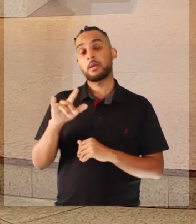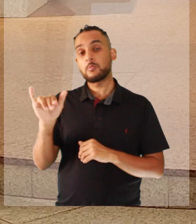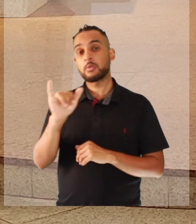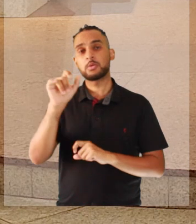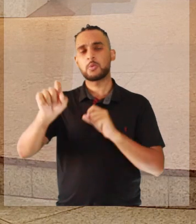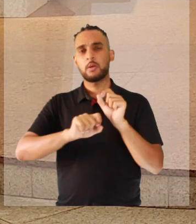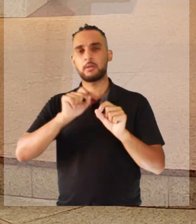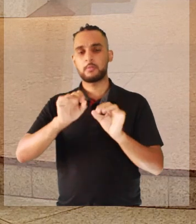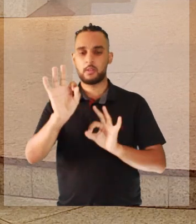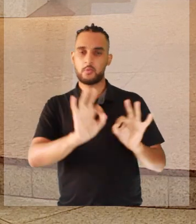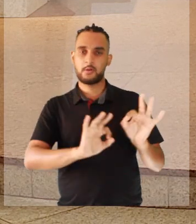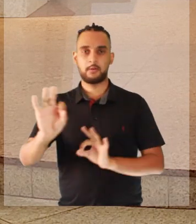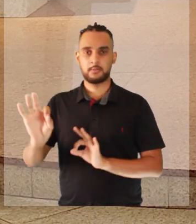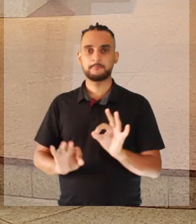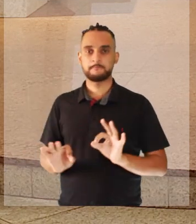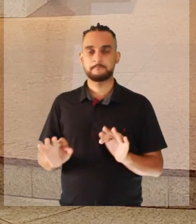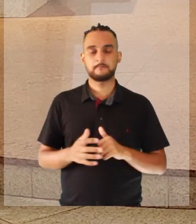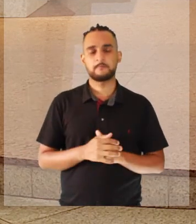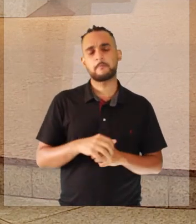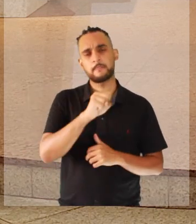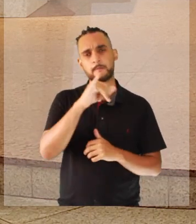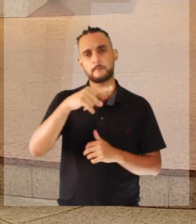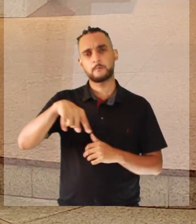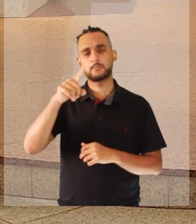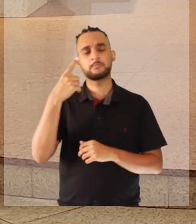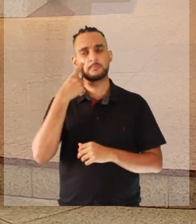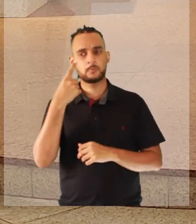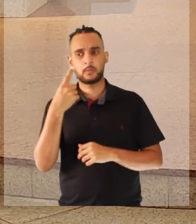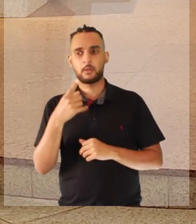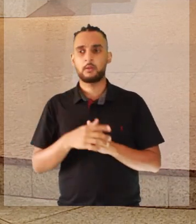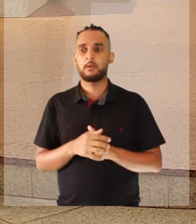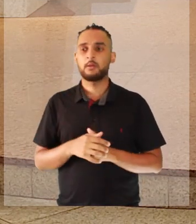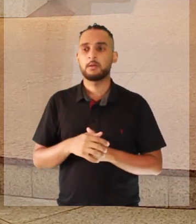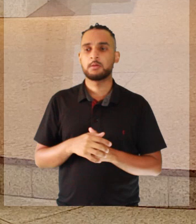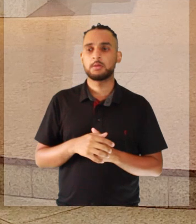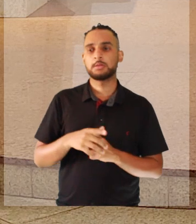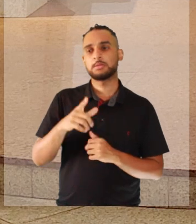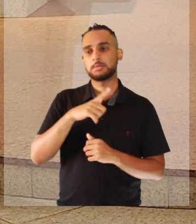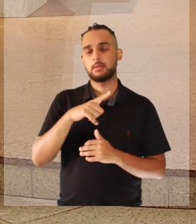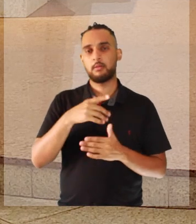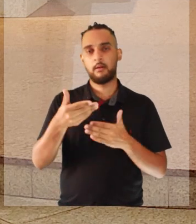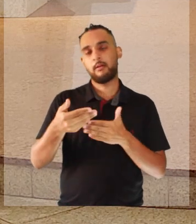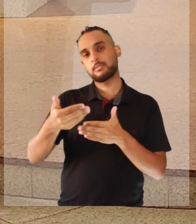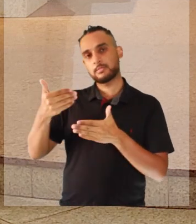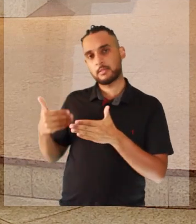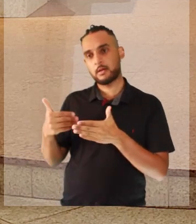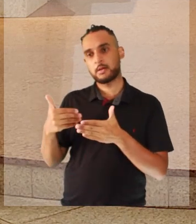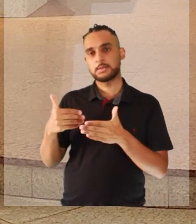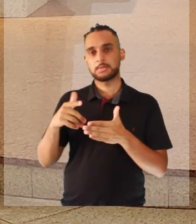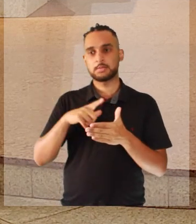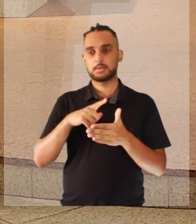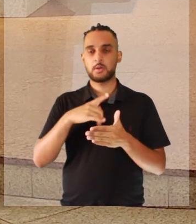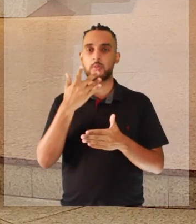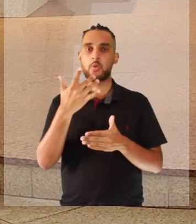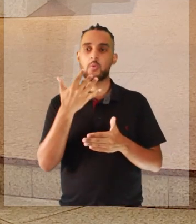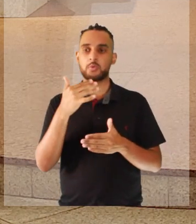ele diferencia-se pelo ornato. Se vocês veem, atrás, o ornato é